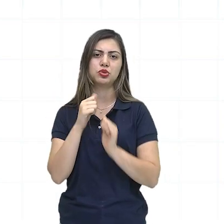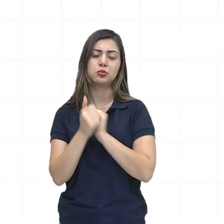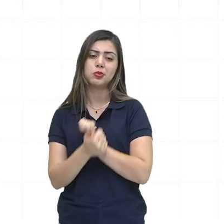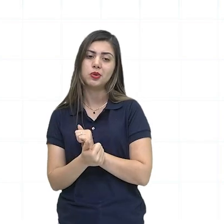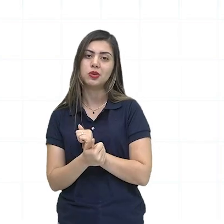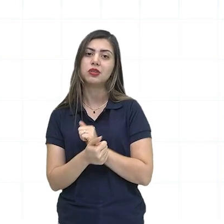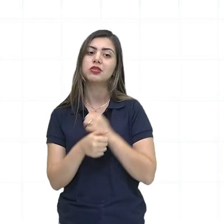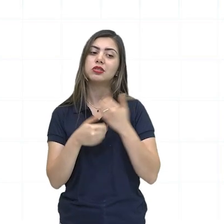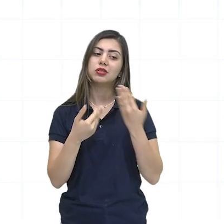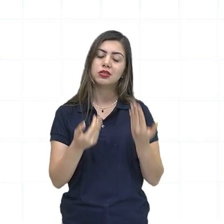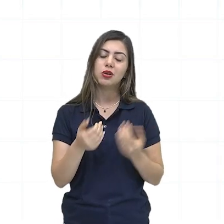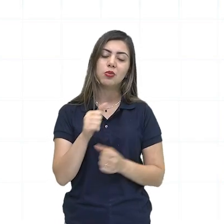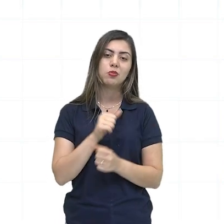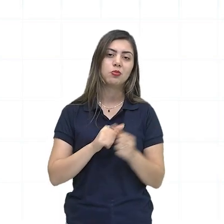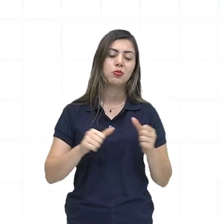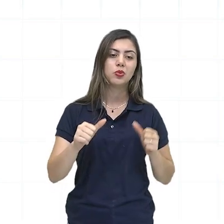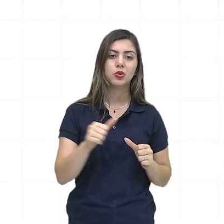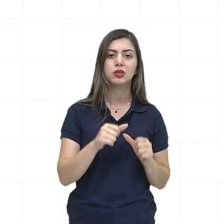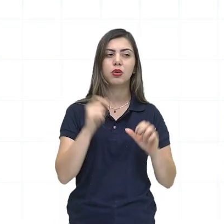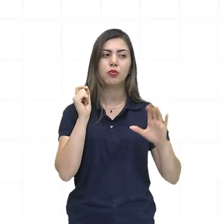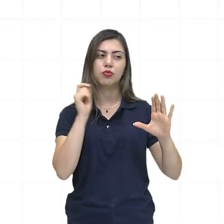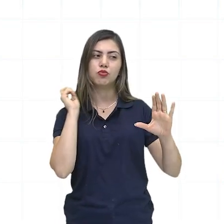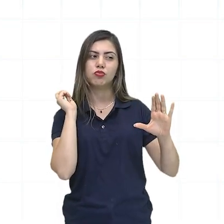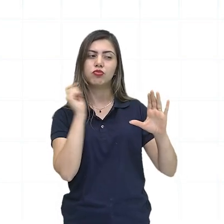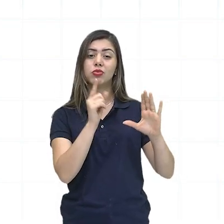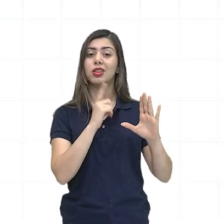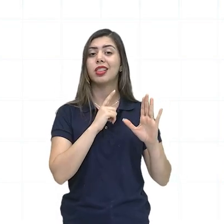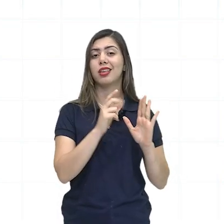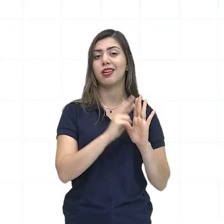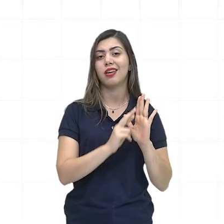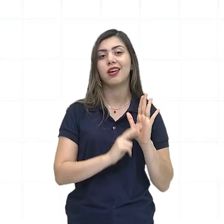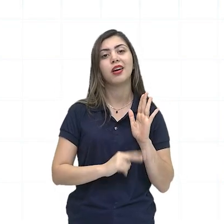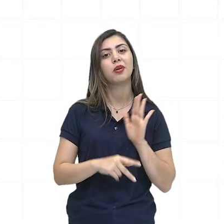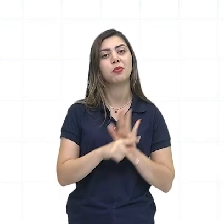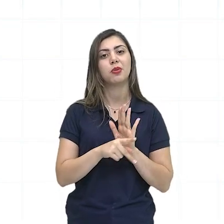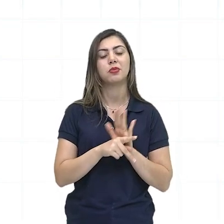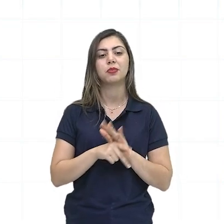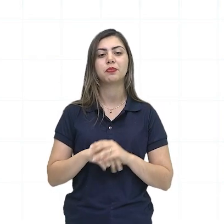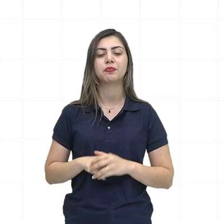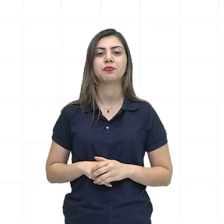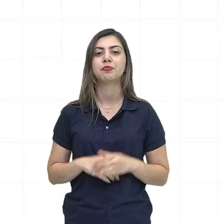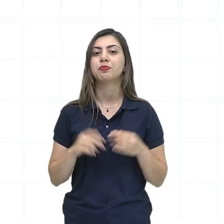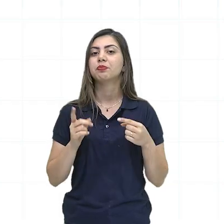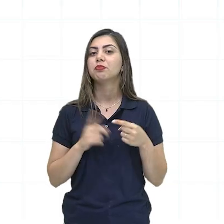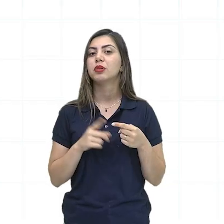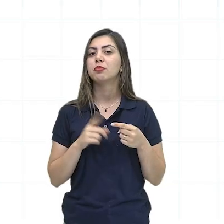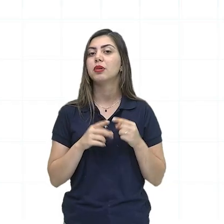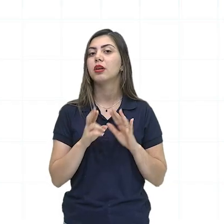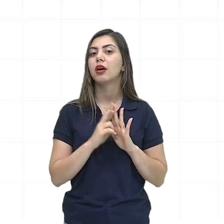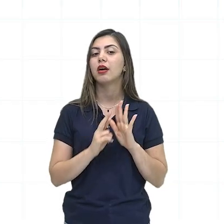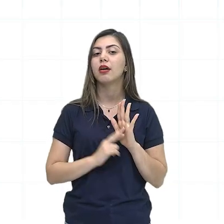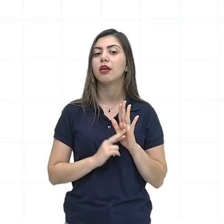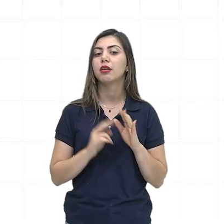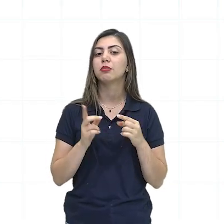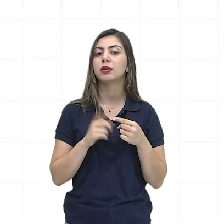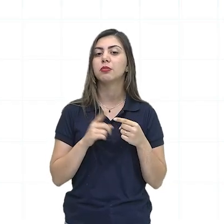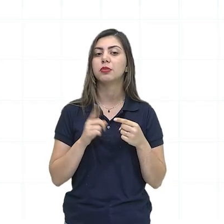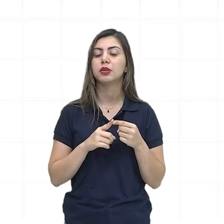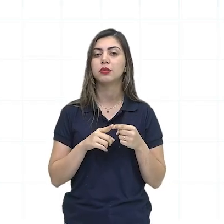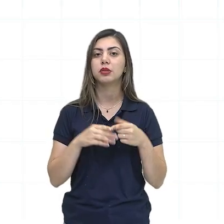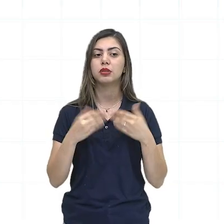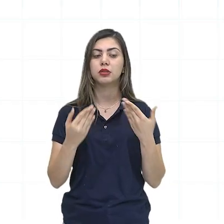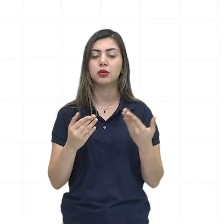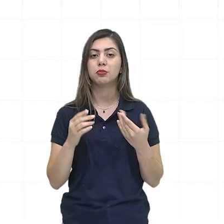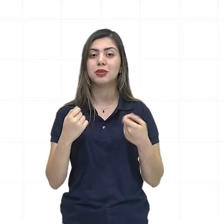possui as suas regras. Vamos ver quais são essas regras? Então, olha só. Primeiro, o dardo ele é jogado por,